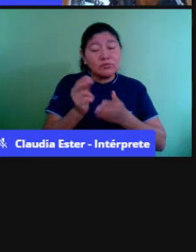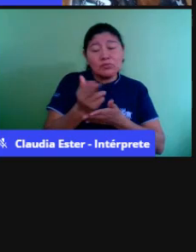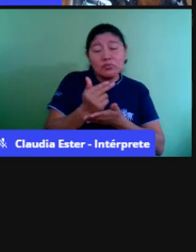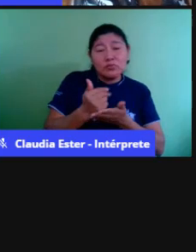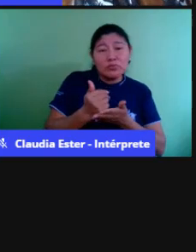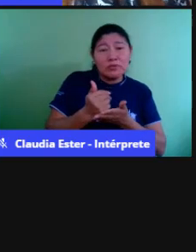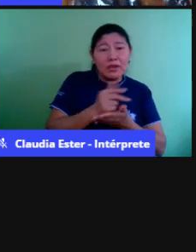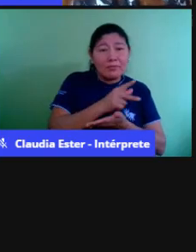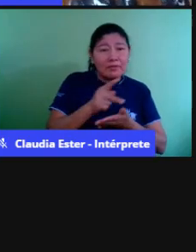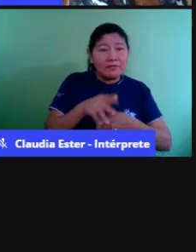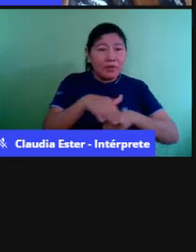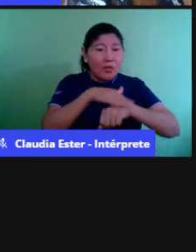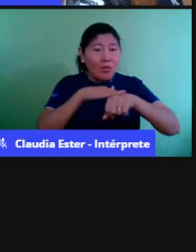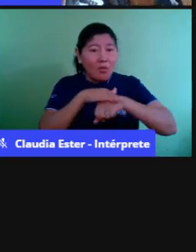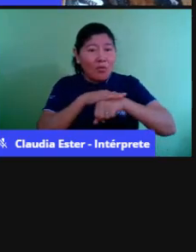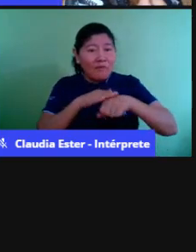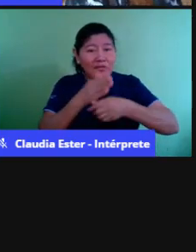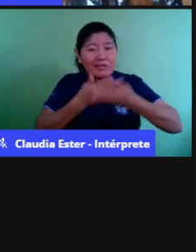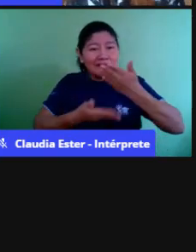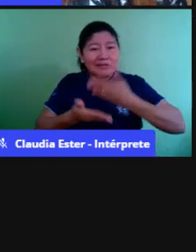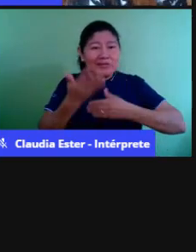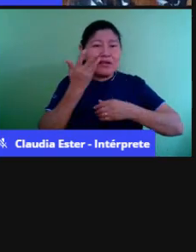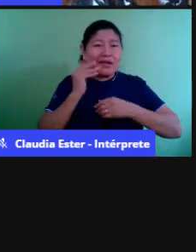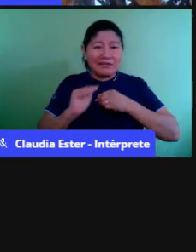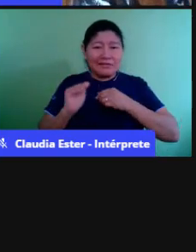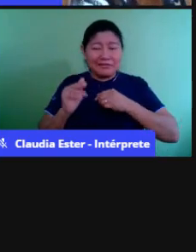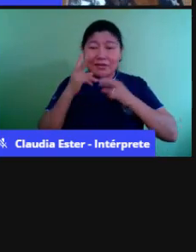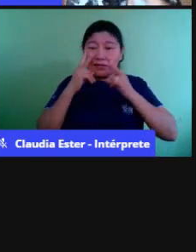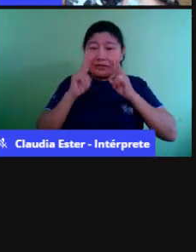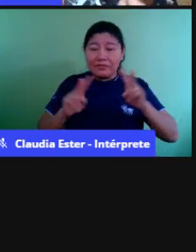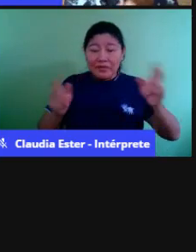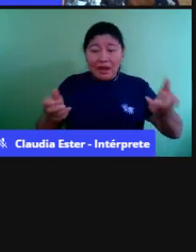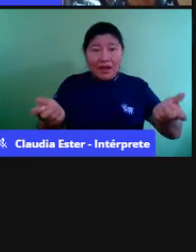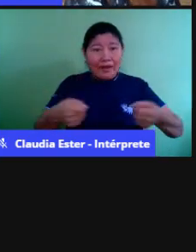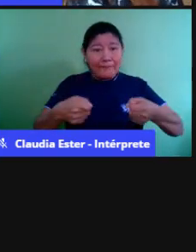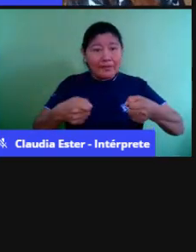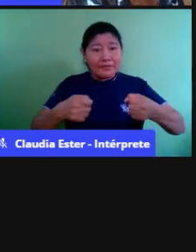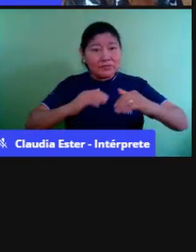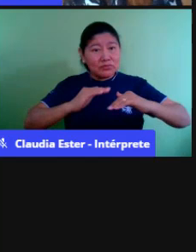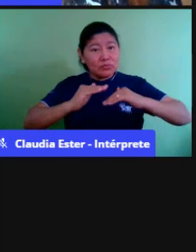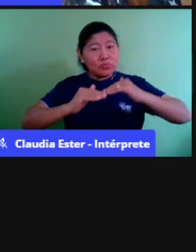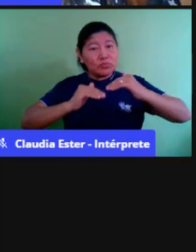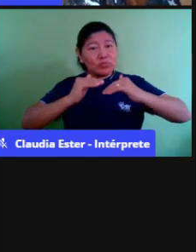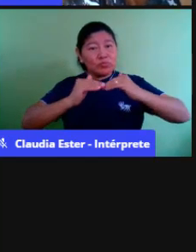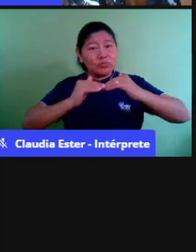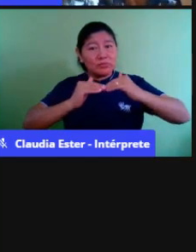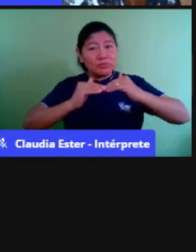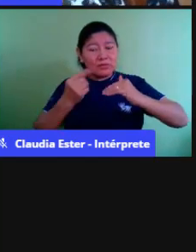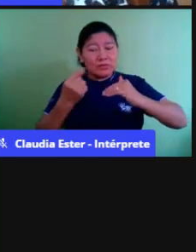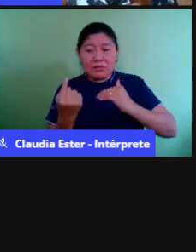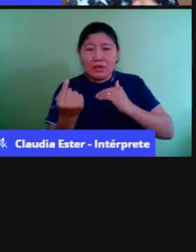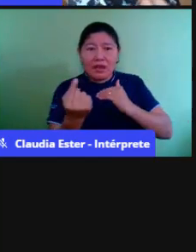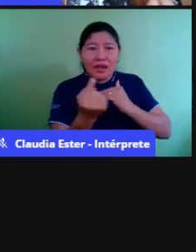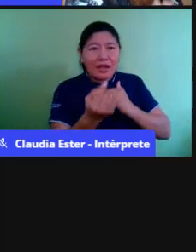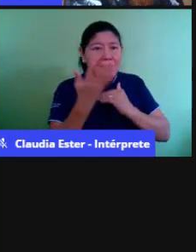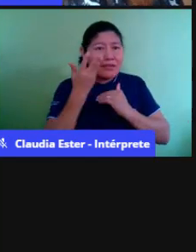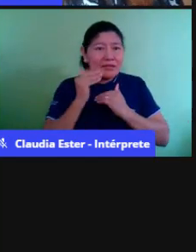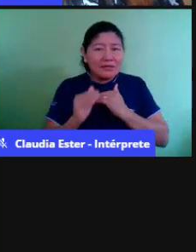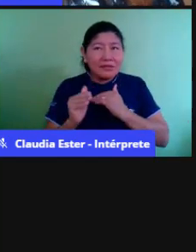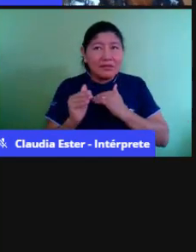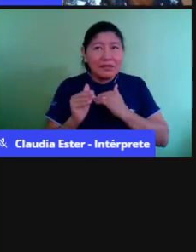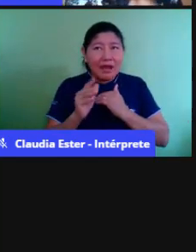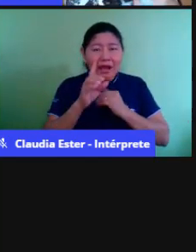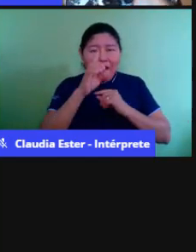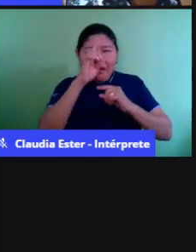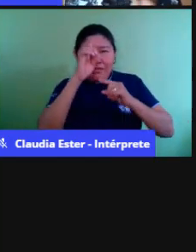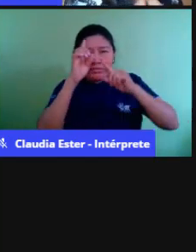aí vocês vão ver muito claramente a capacidade de expressão de cada criança, a sua